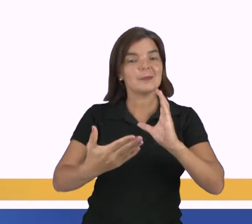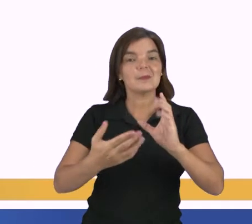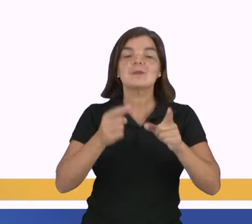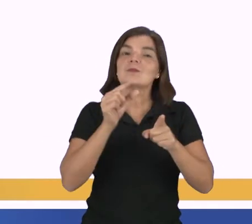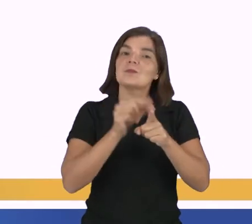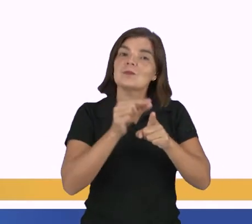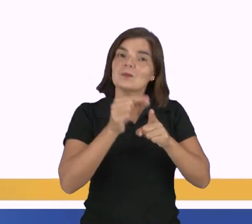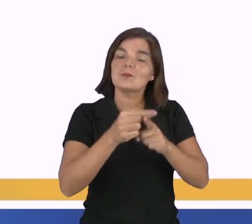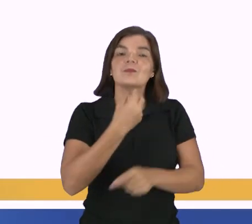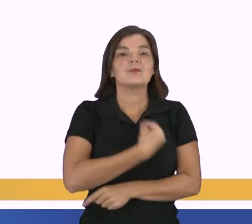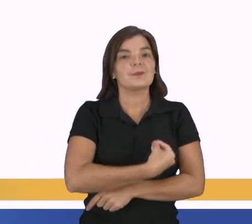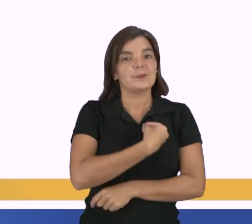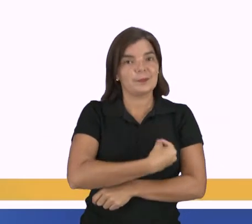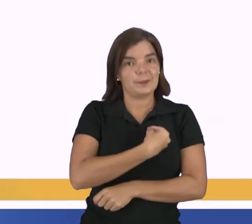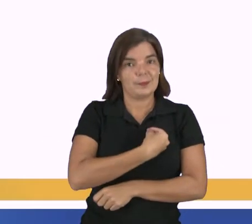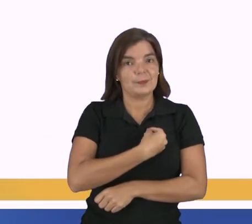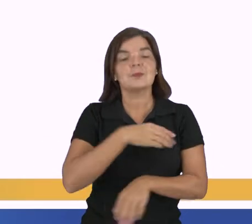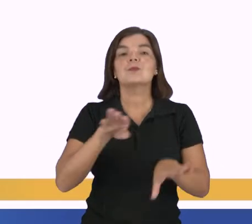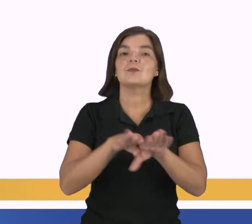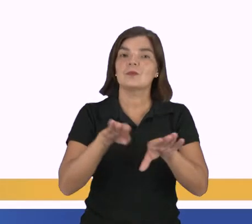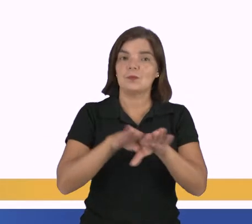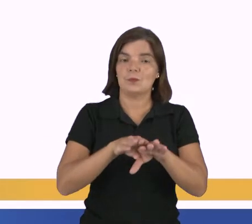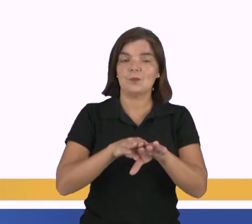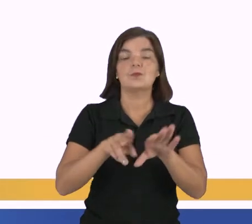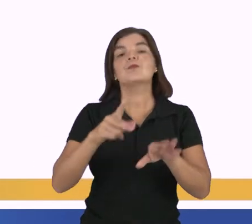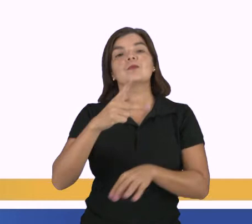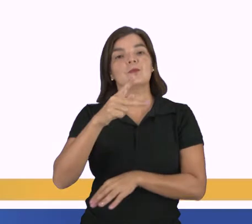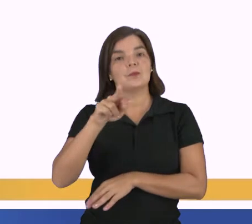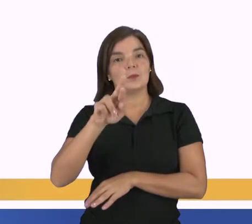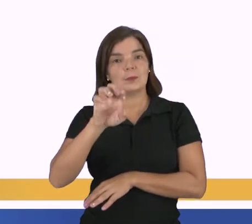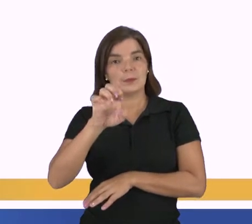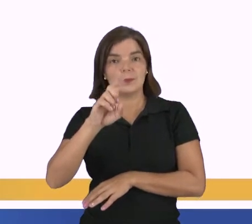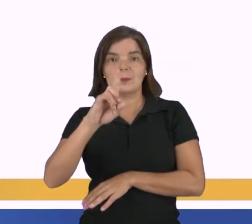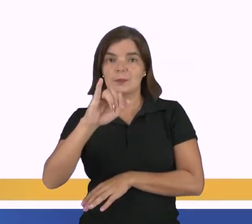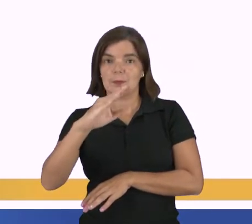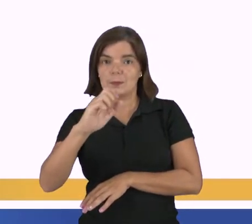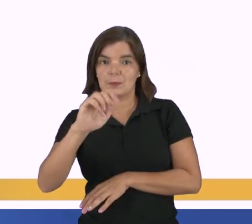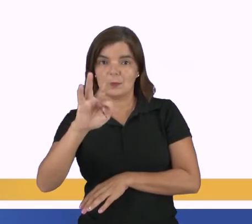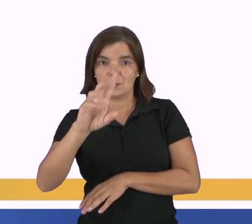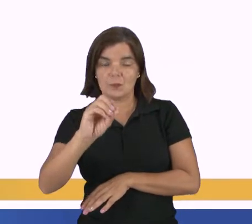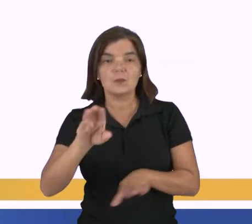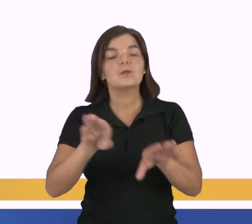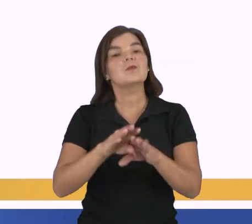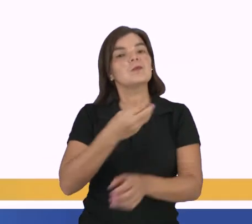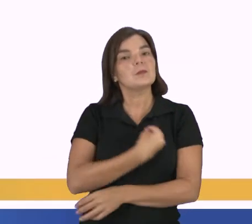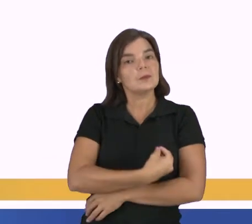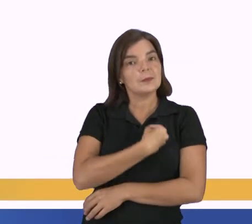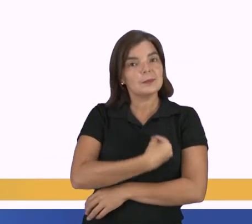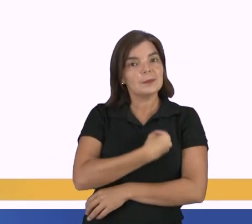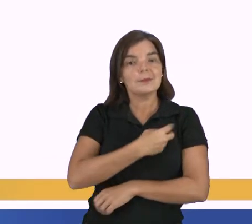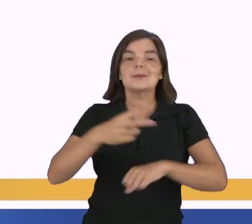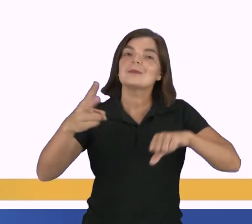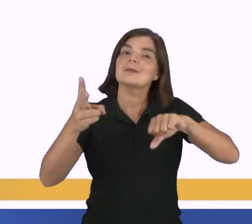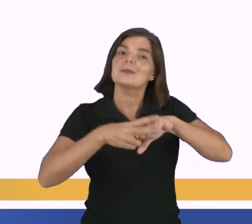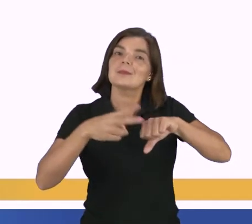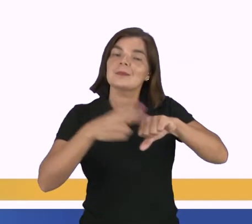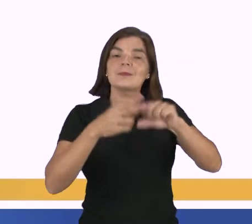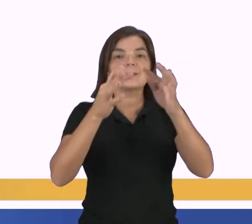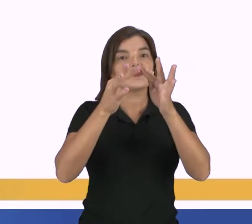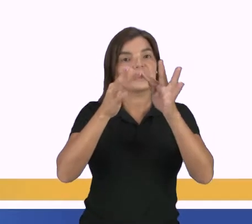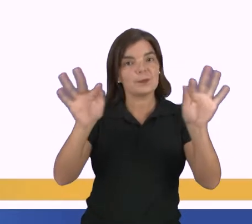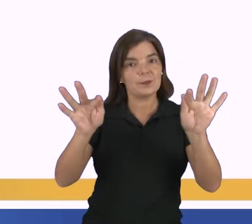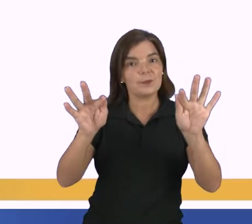sintaticamente pela presença de um predicado, o qual é introduzido na língua portuguesa pela presença de um verbo, e, geralmente, a oração apresenta